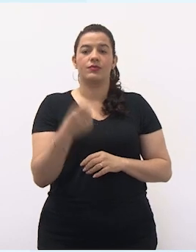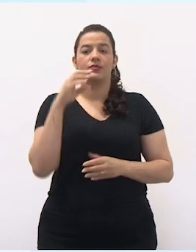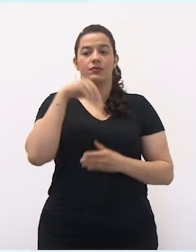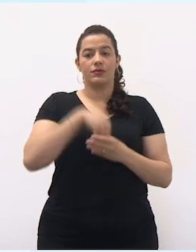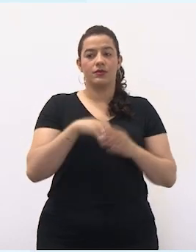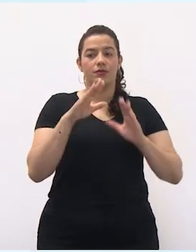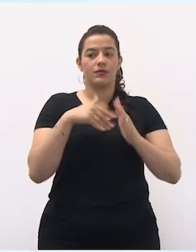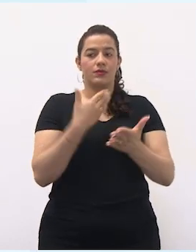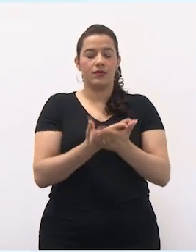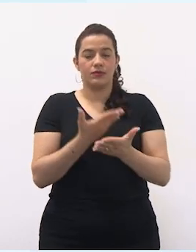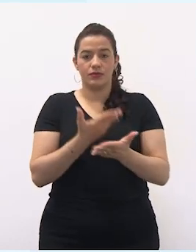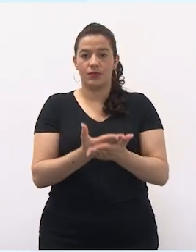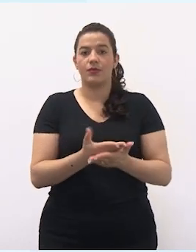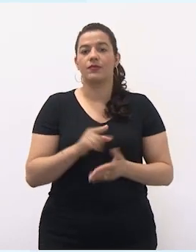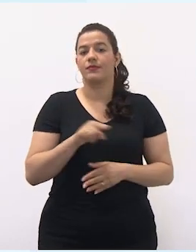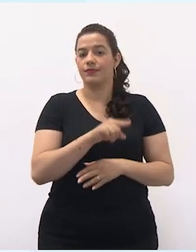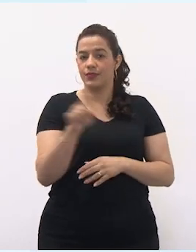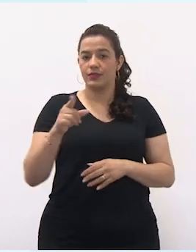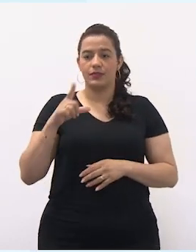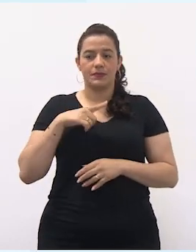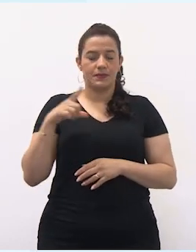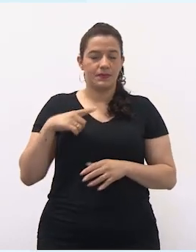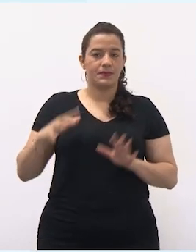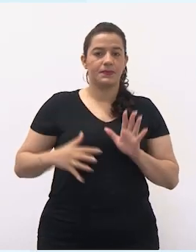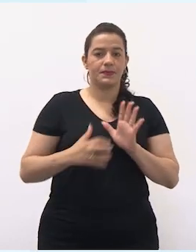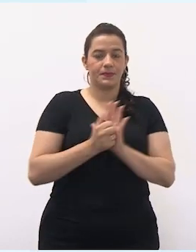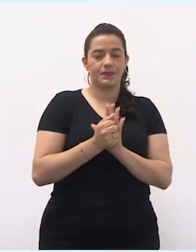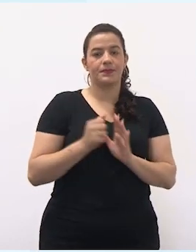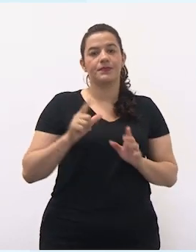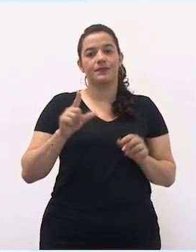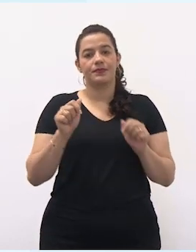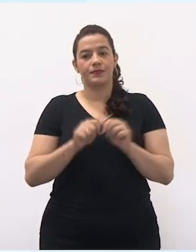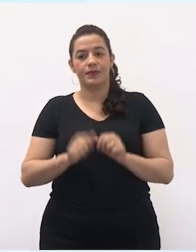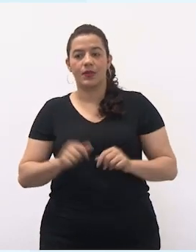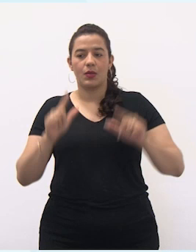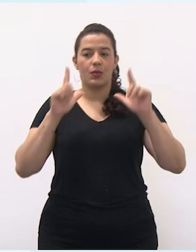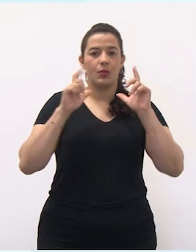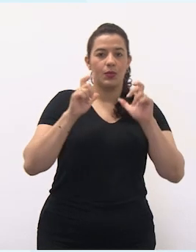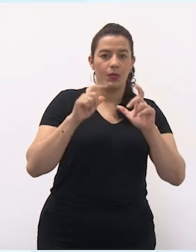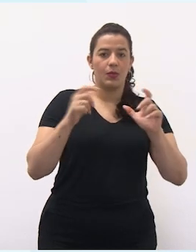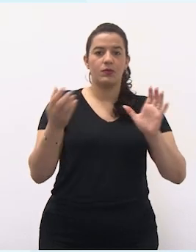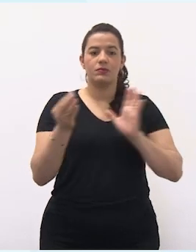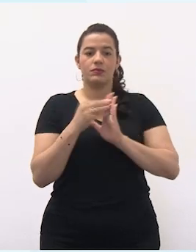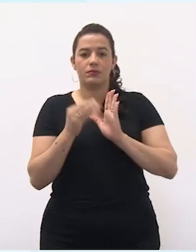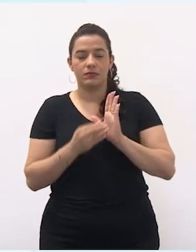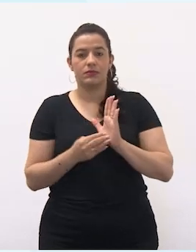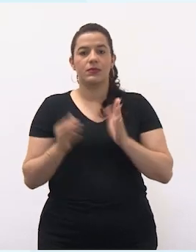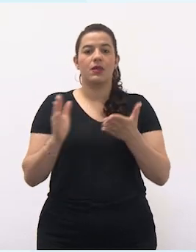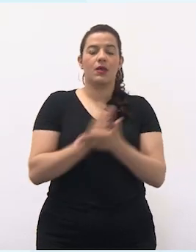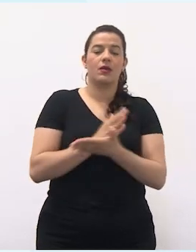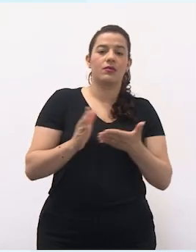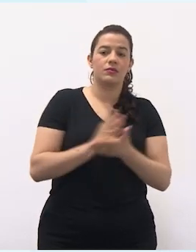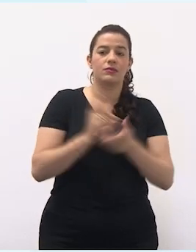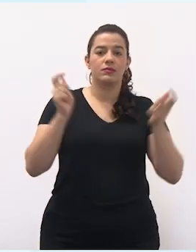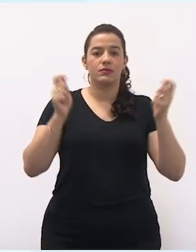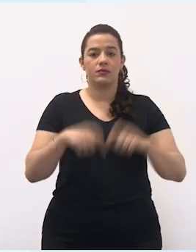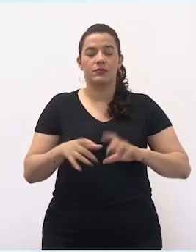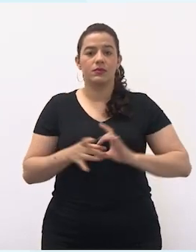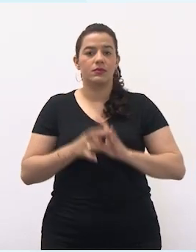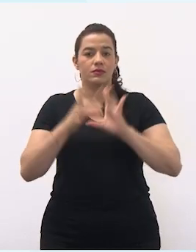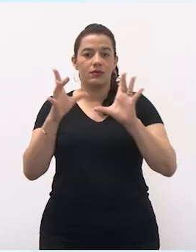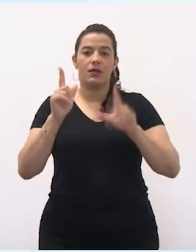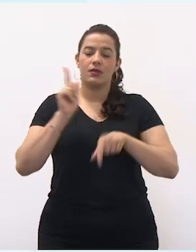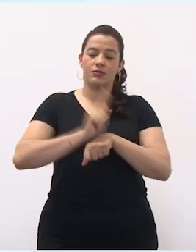da unidade escolar. A gente espera que vocês possam fazer o registro através de fotos e pequenos registros e disponibilizem isso à